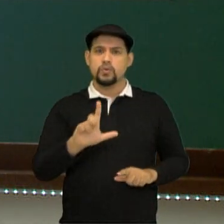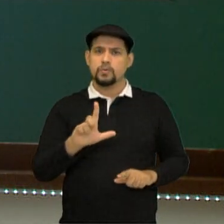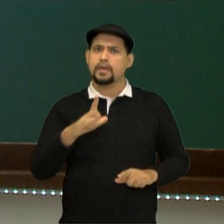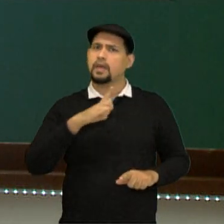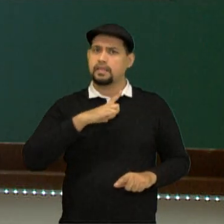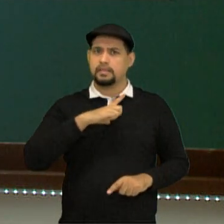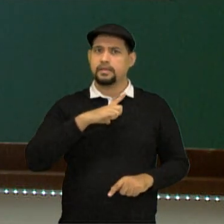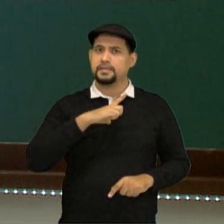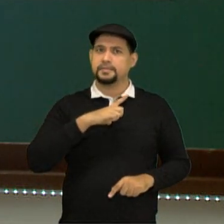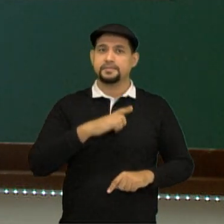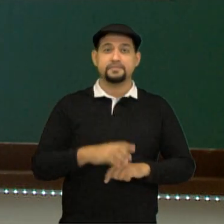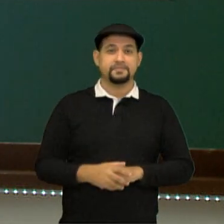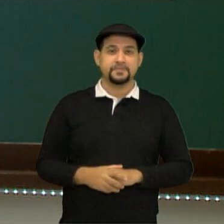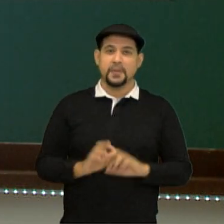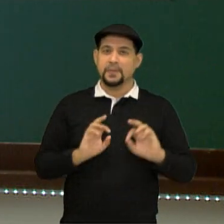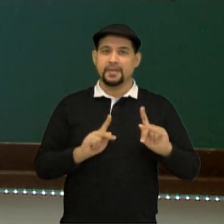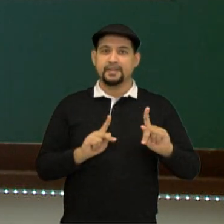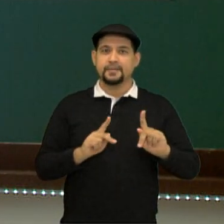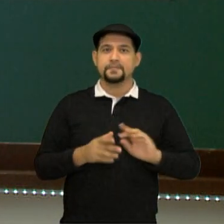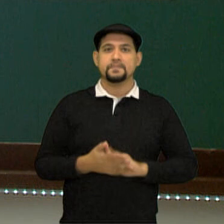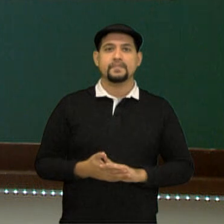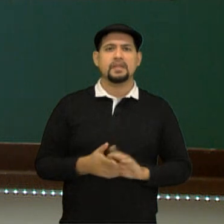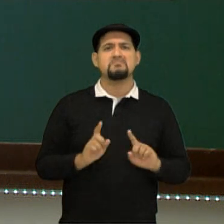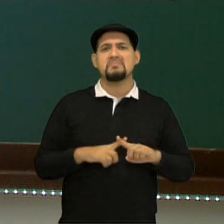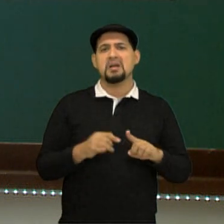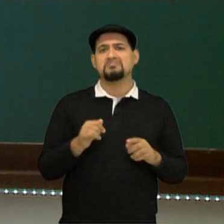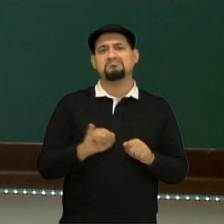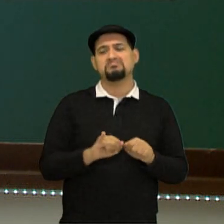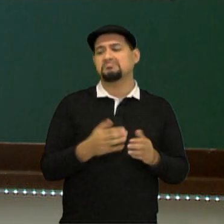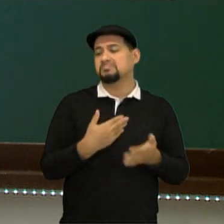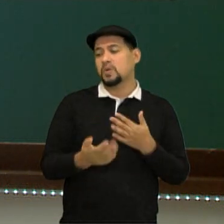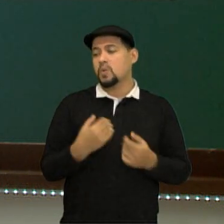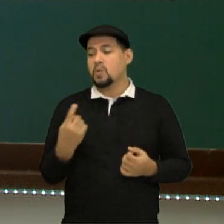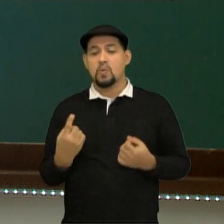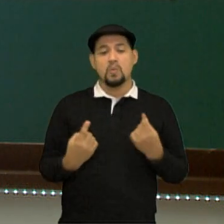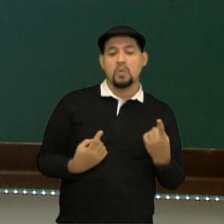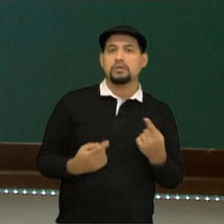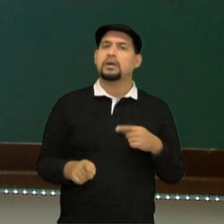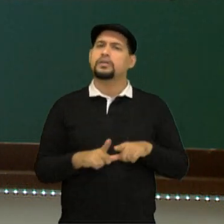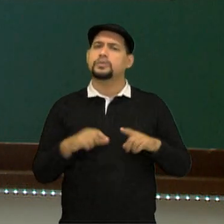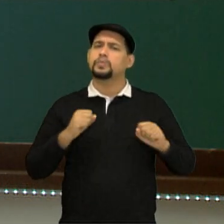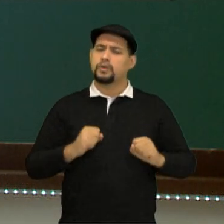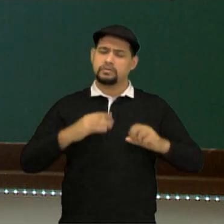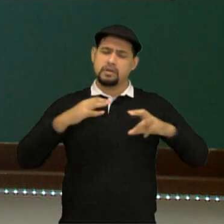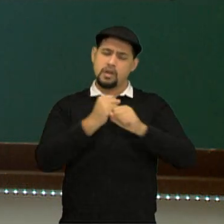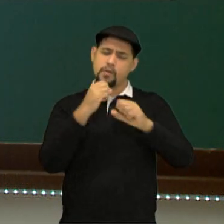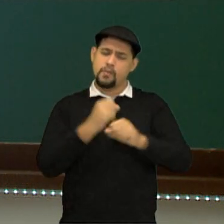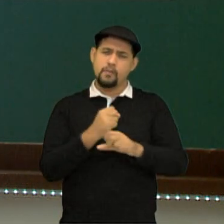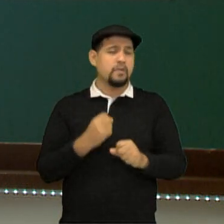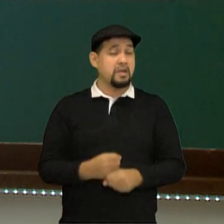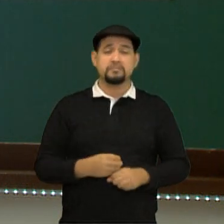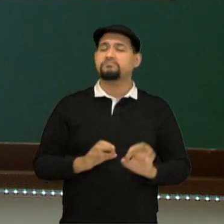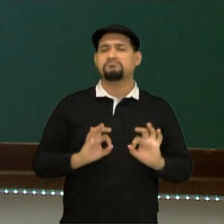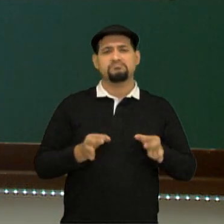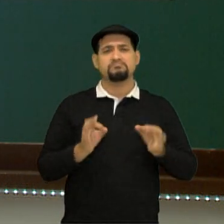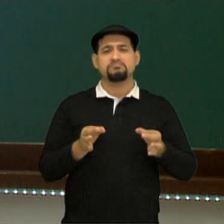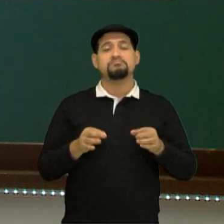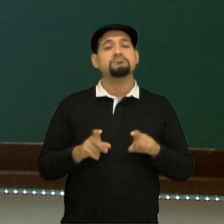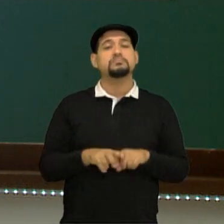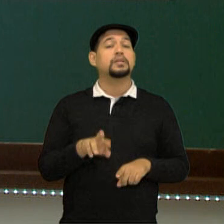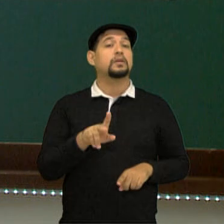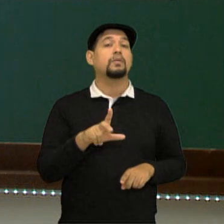essa jarra tem. Tranquilo? Mas tanto um ou outro, a gente tem condições de calcular exatamente